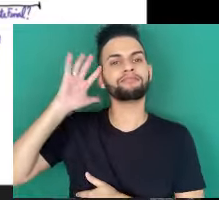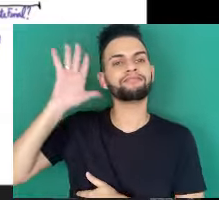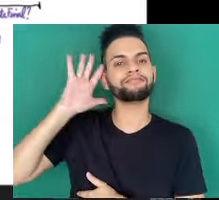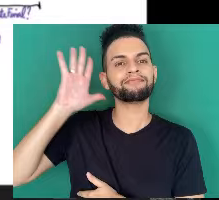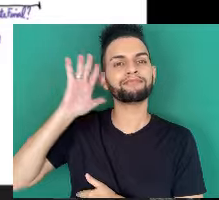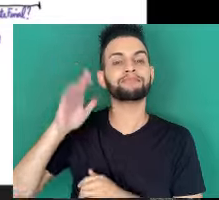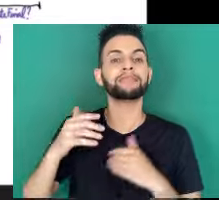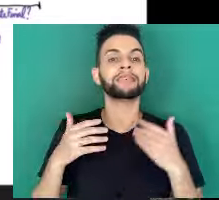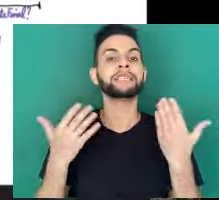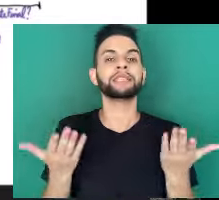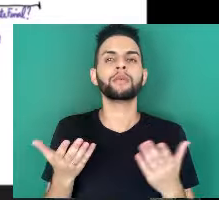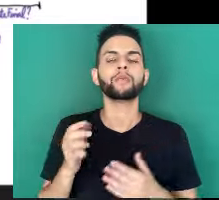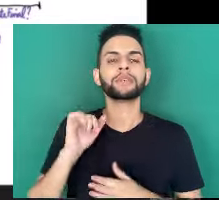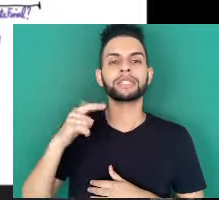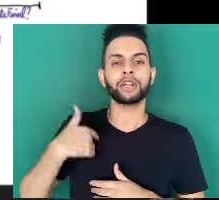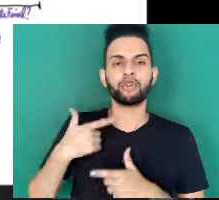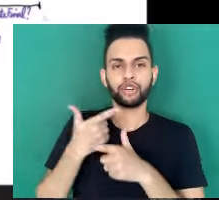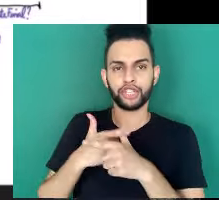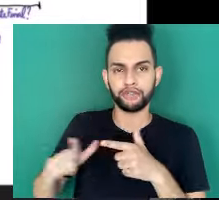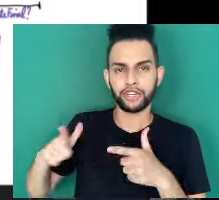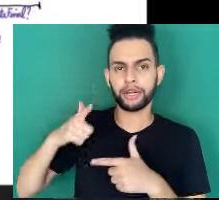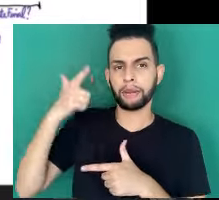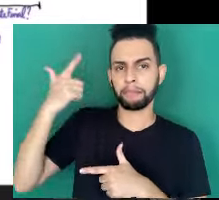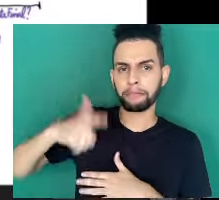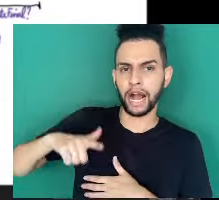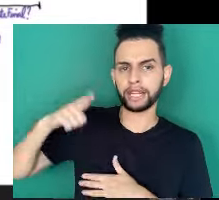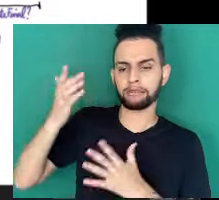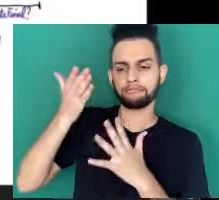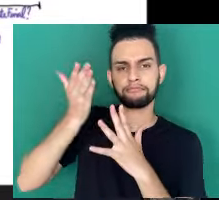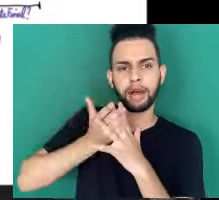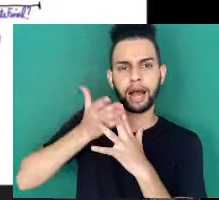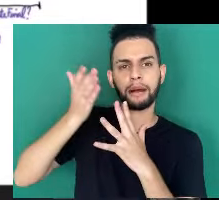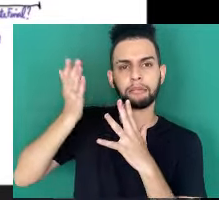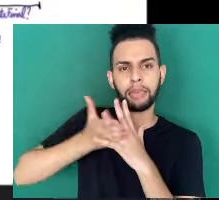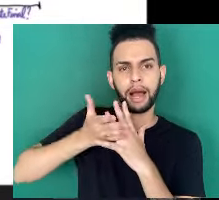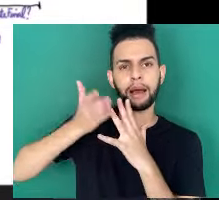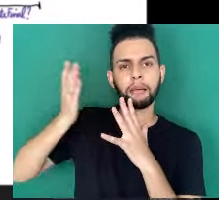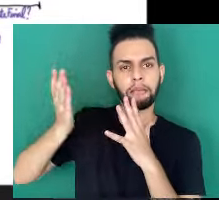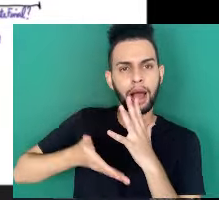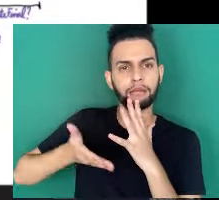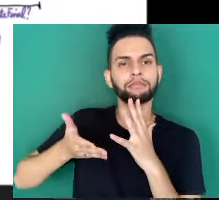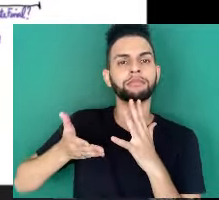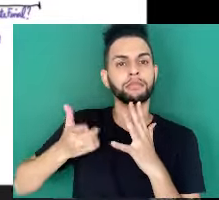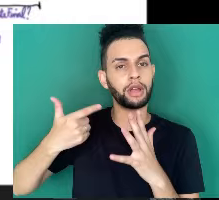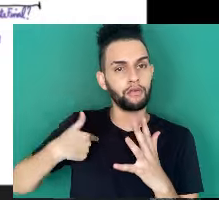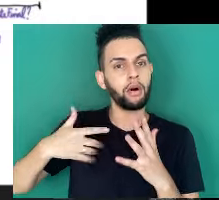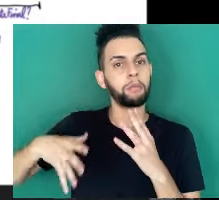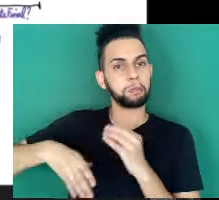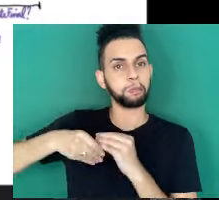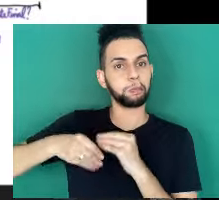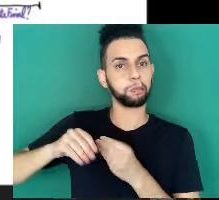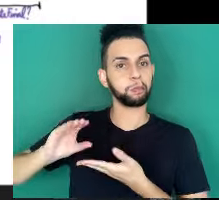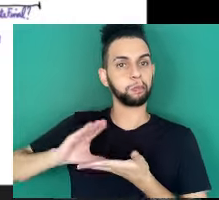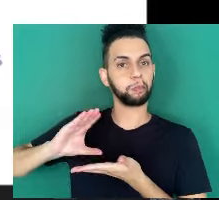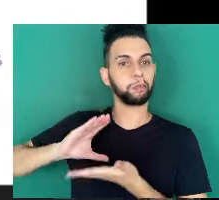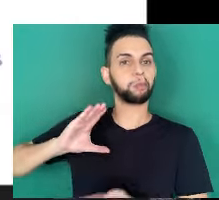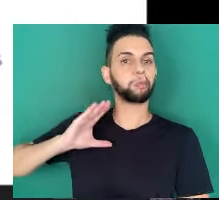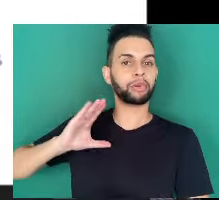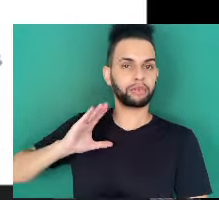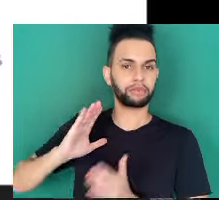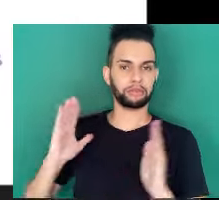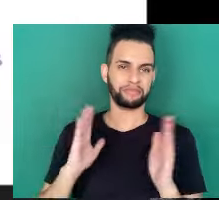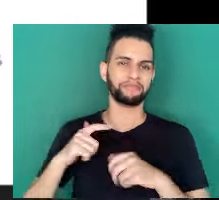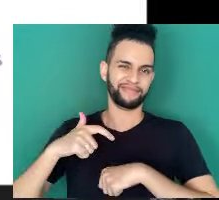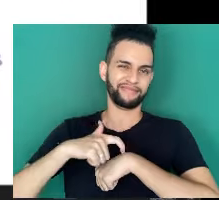então quanto mais eu dividir, mais eu vou ganhar, né? Esse período